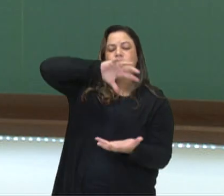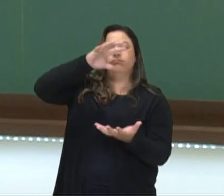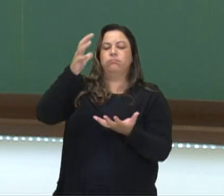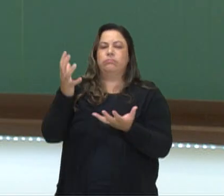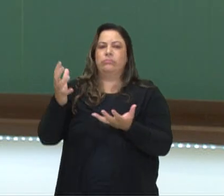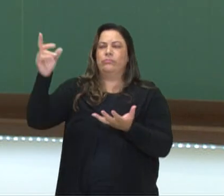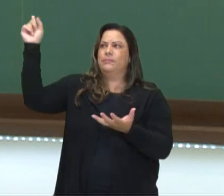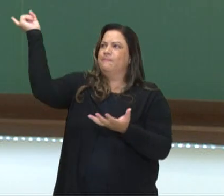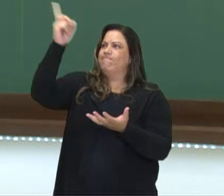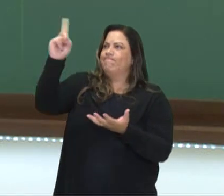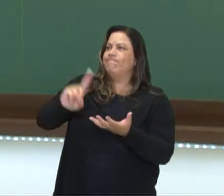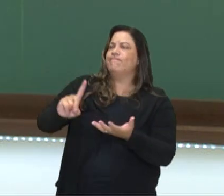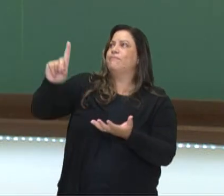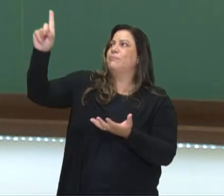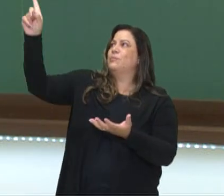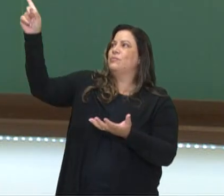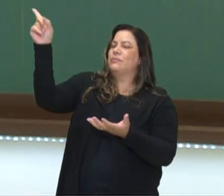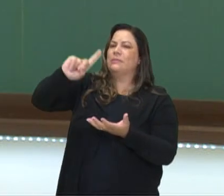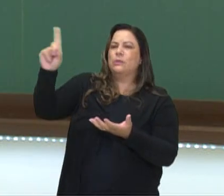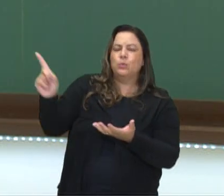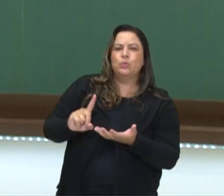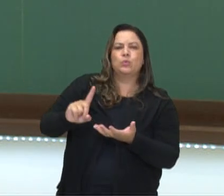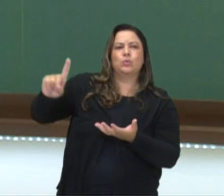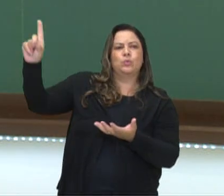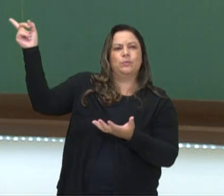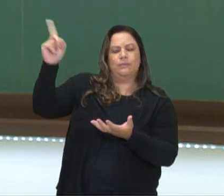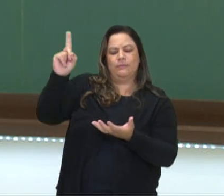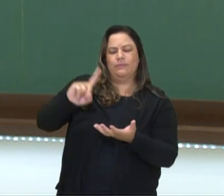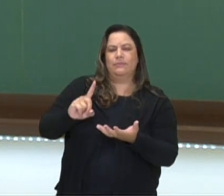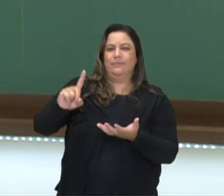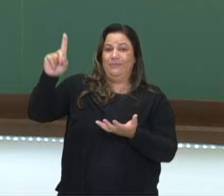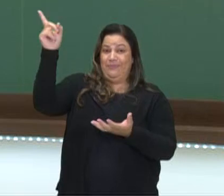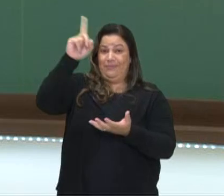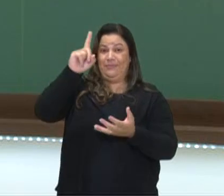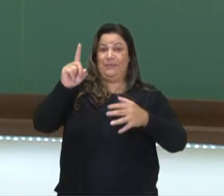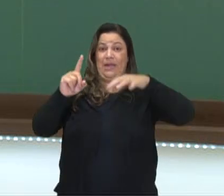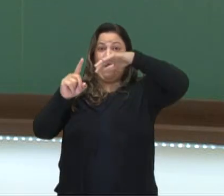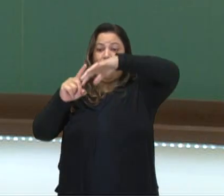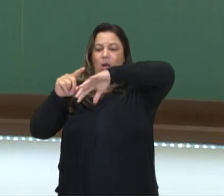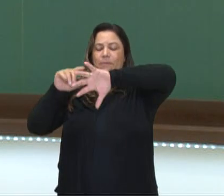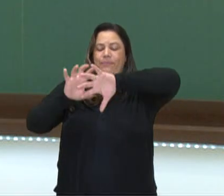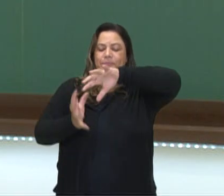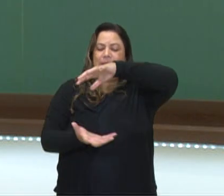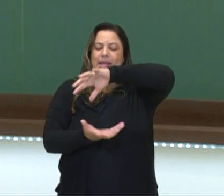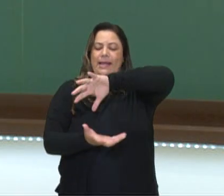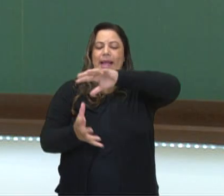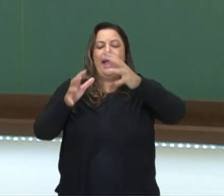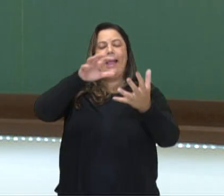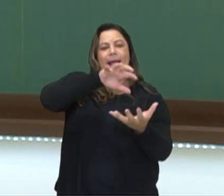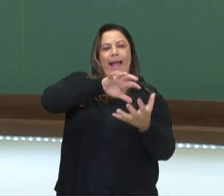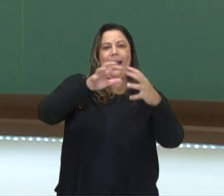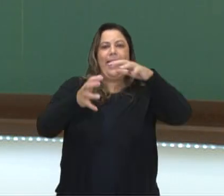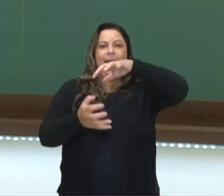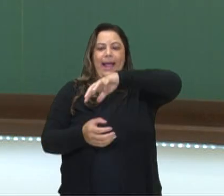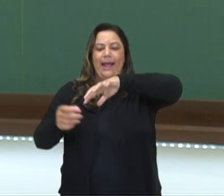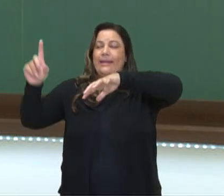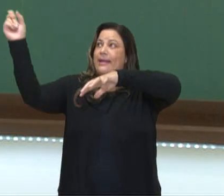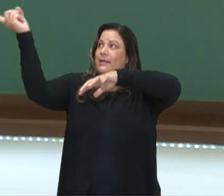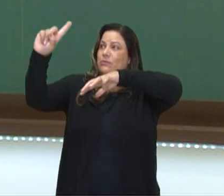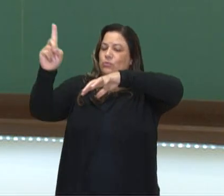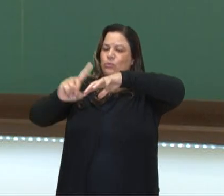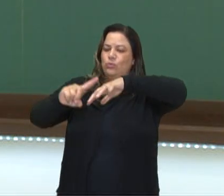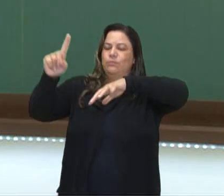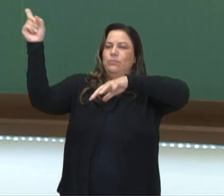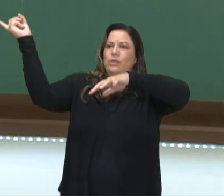a radiação solar saindo, atravessando o Sol, atravessando as camadas da atmosfera e atingindo